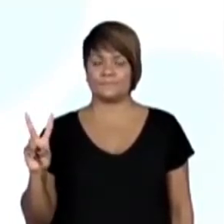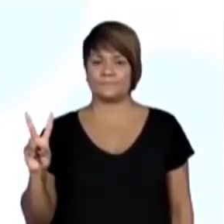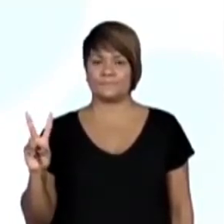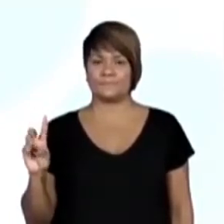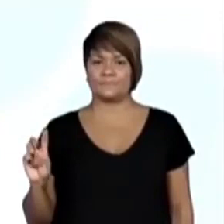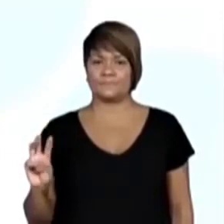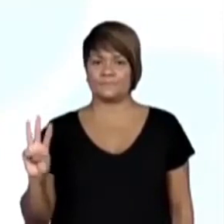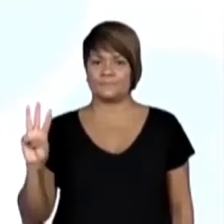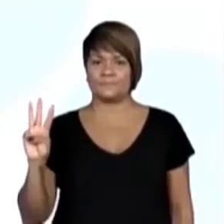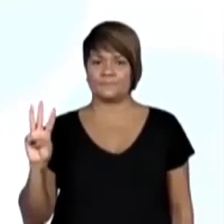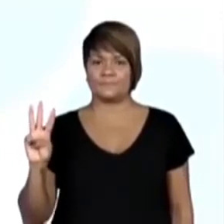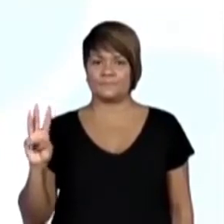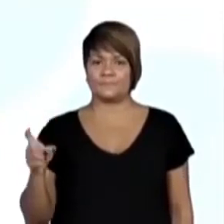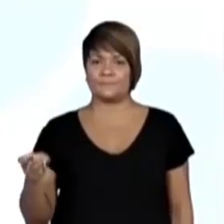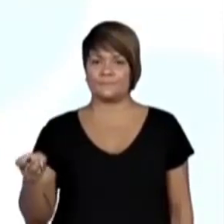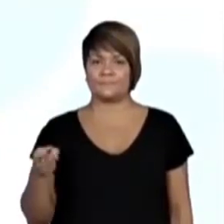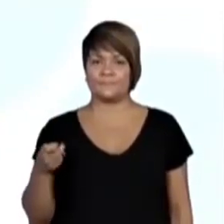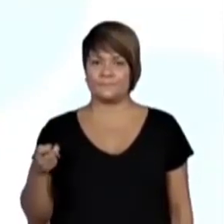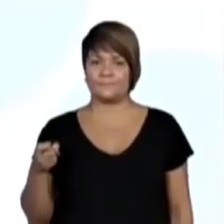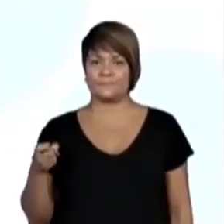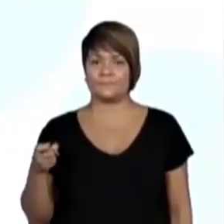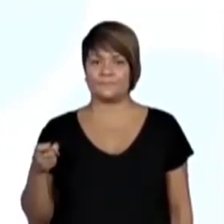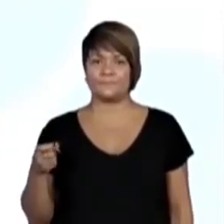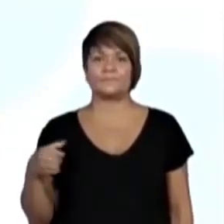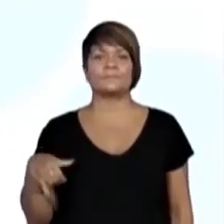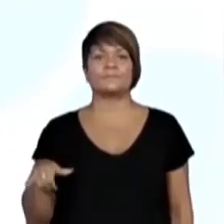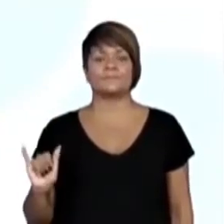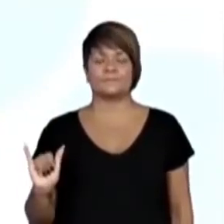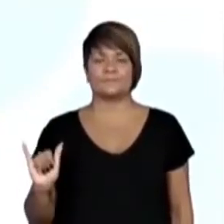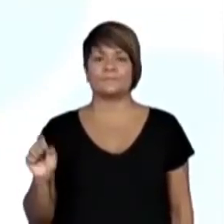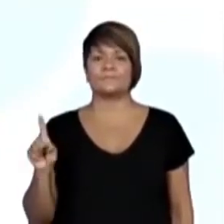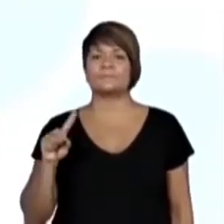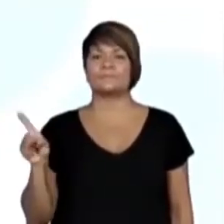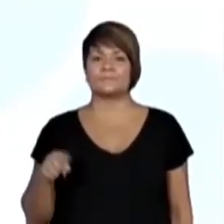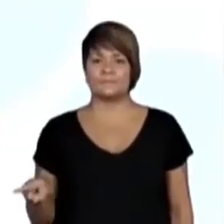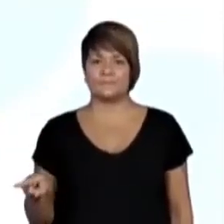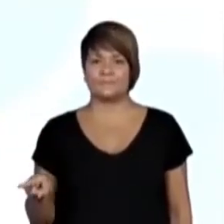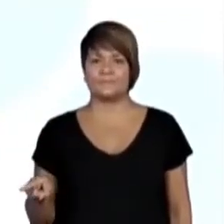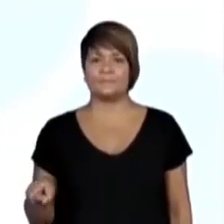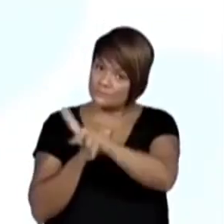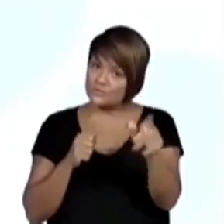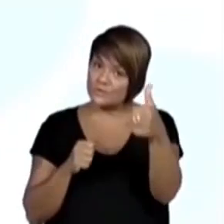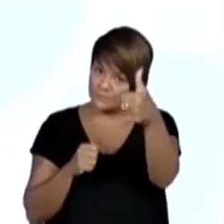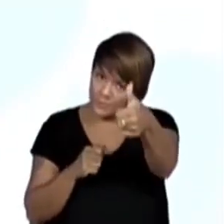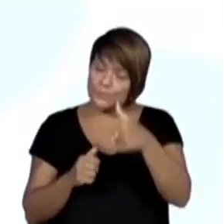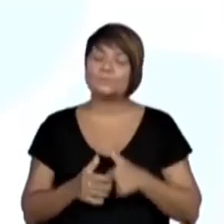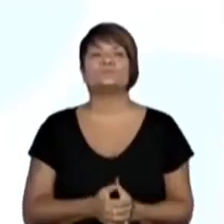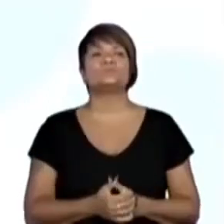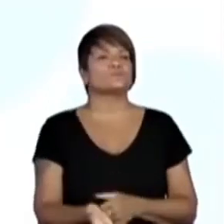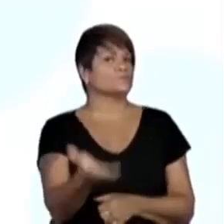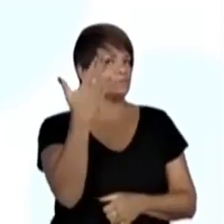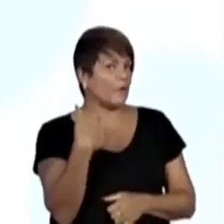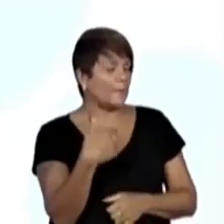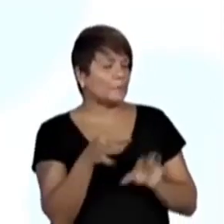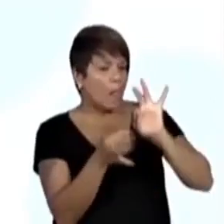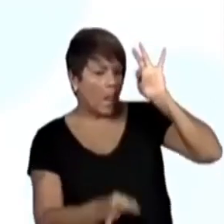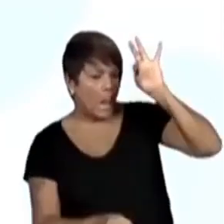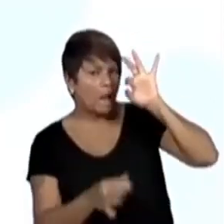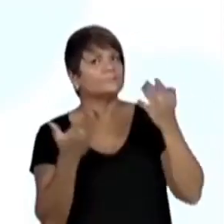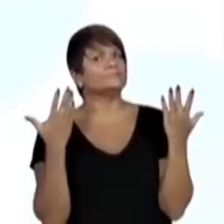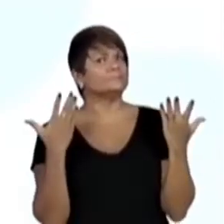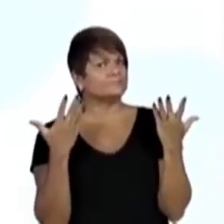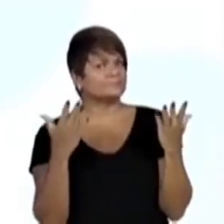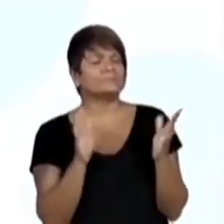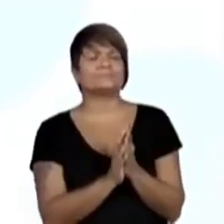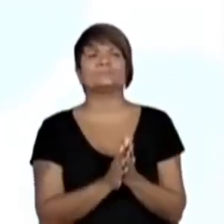V, W, X, Y, Z. Agora vamos aí ao que vamos